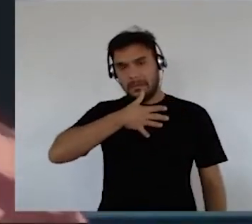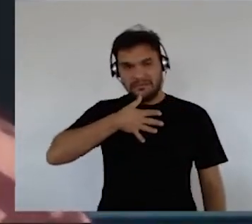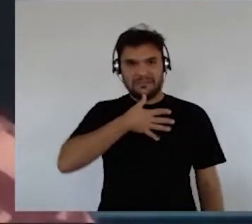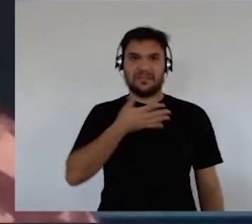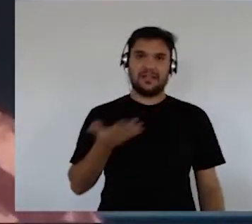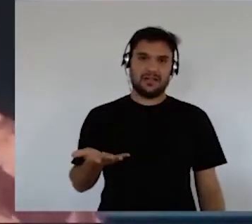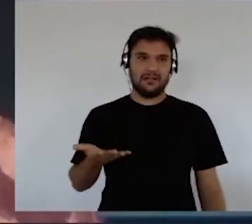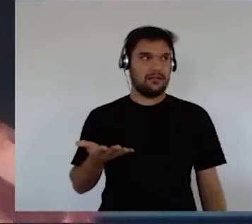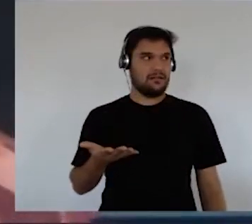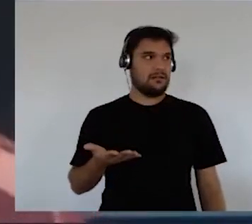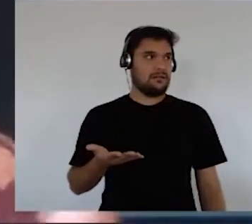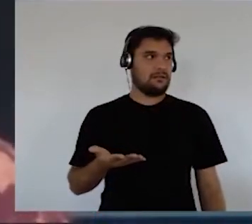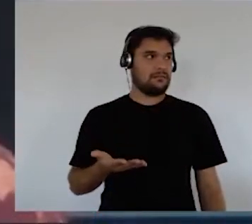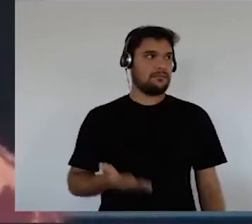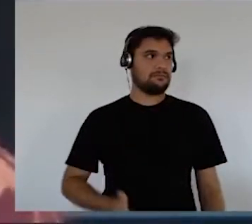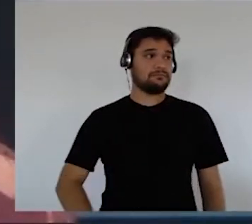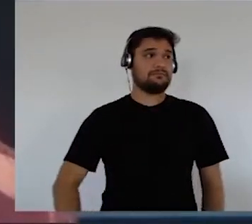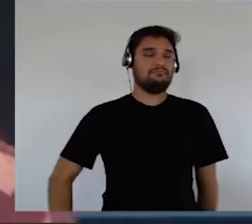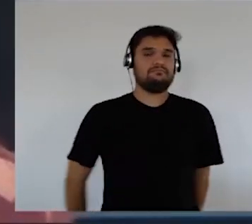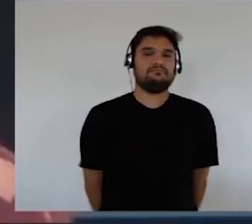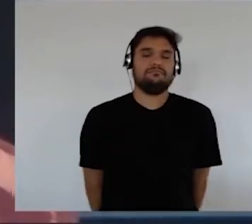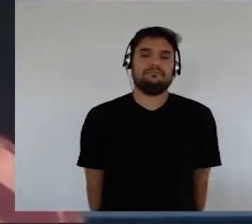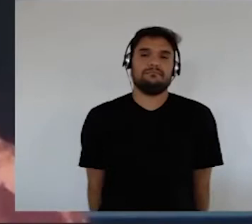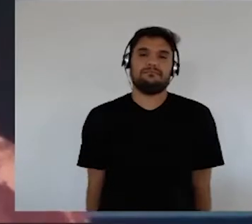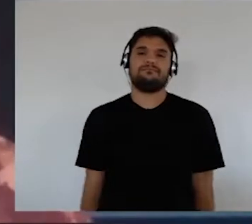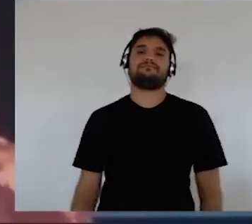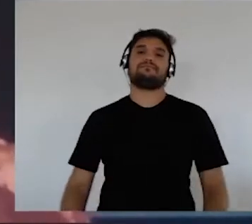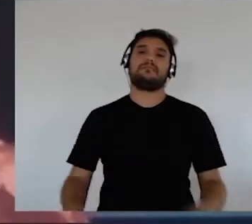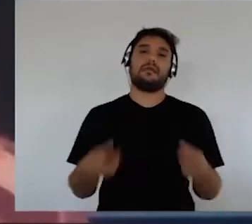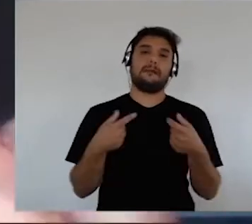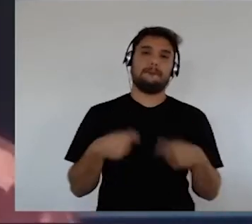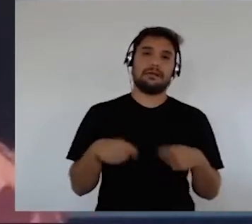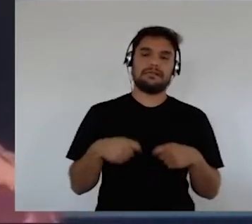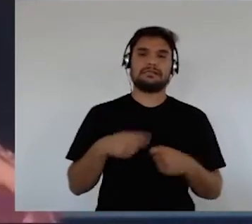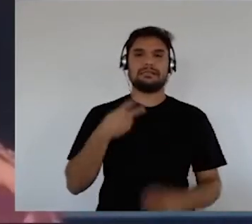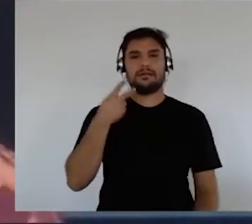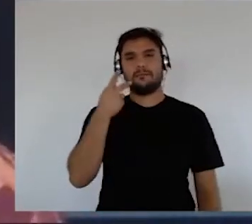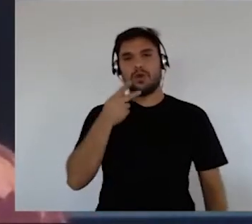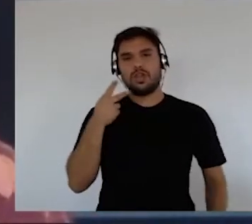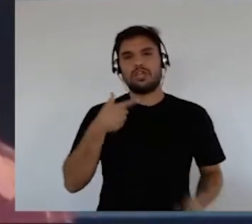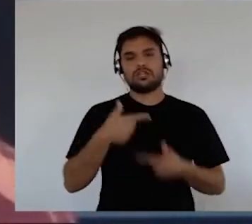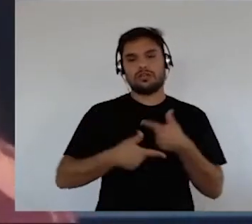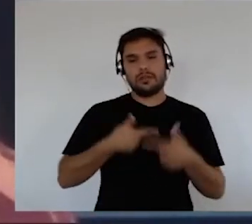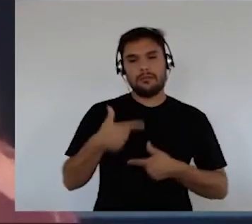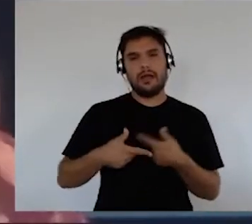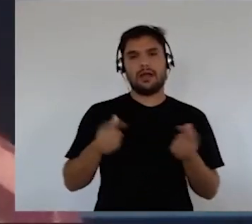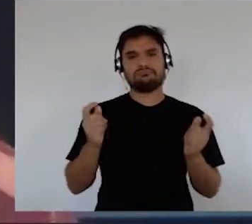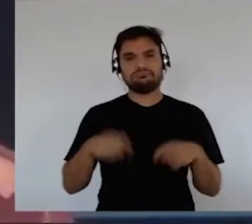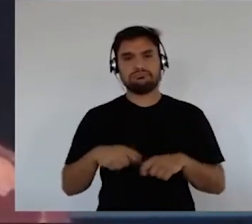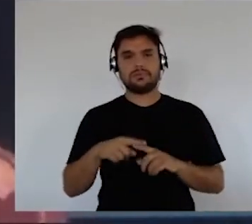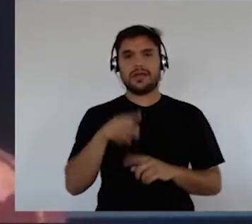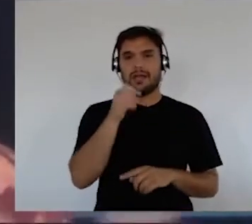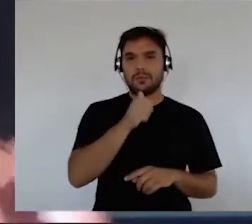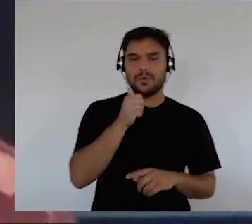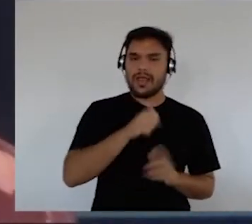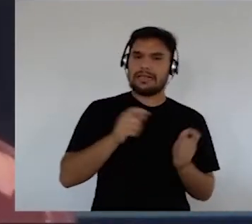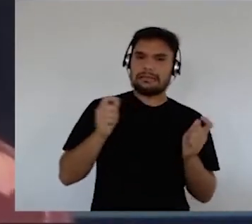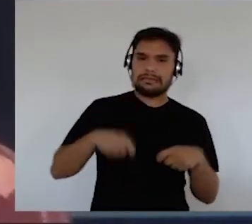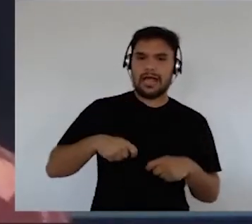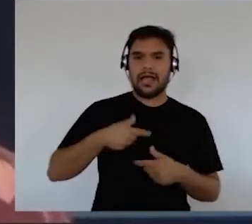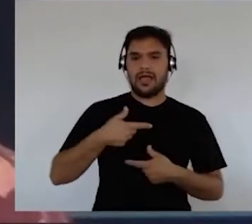muitas sequer conseguem. É preciso que a gente tenha políticas, ações e condições para que as mulheres